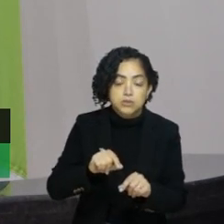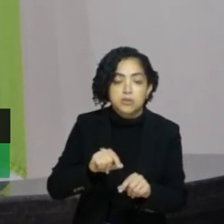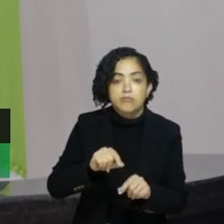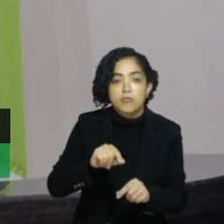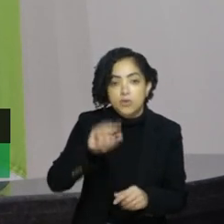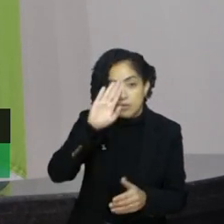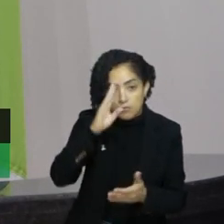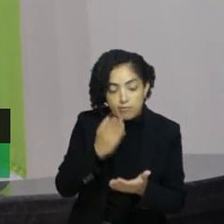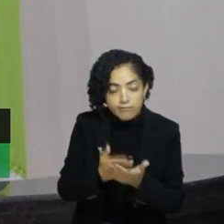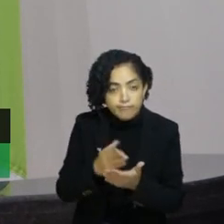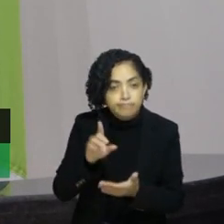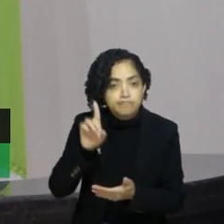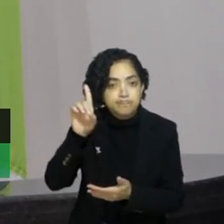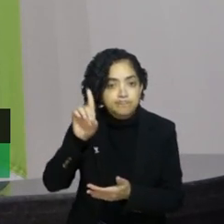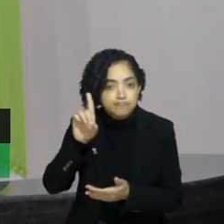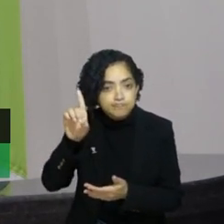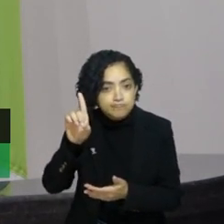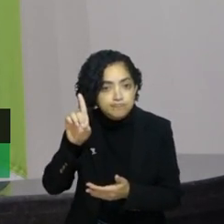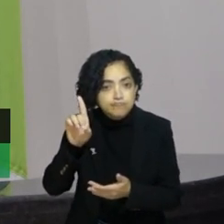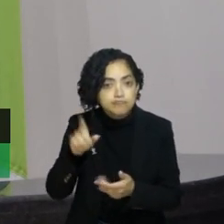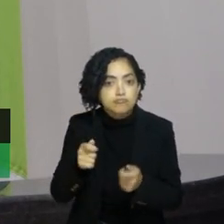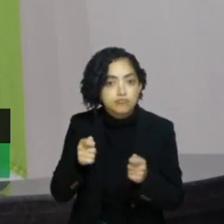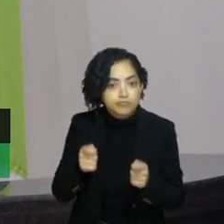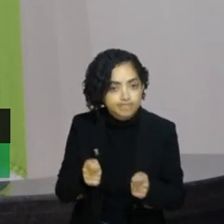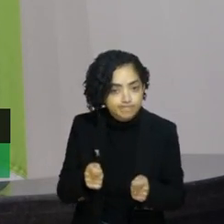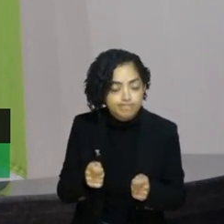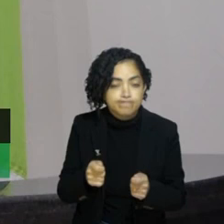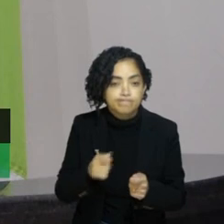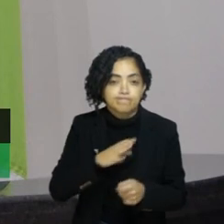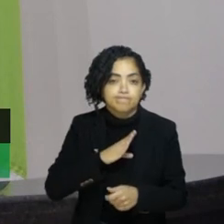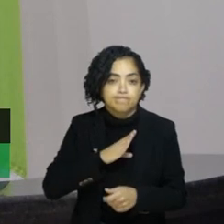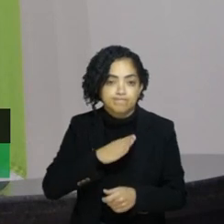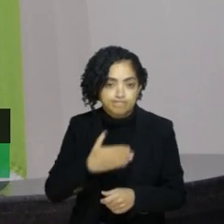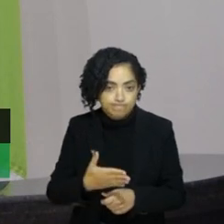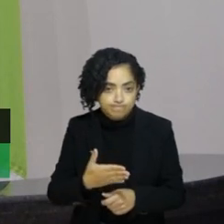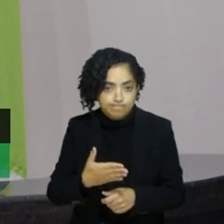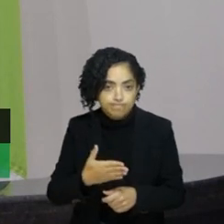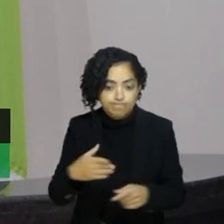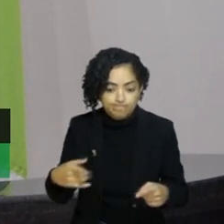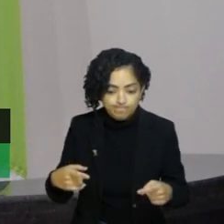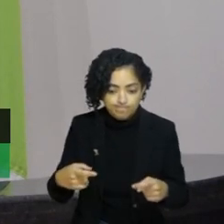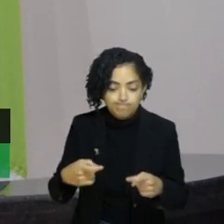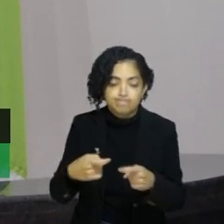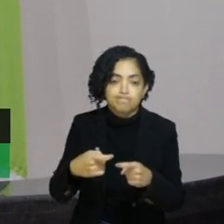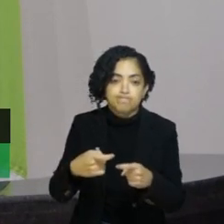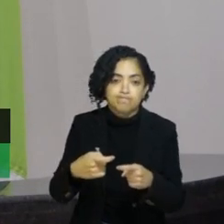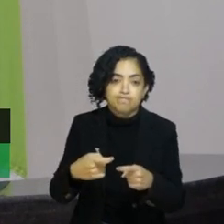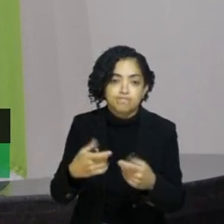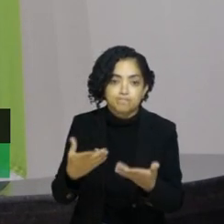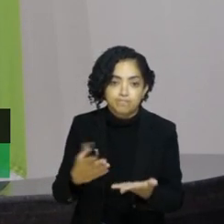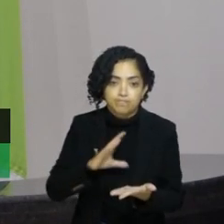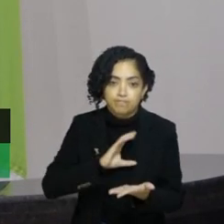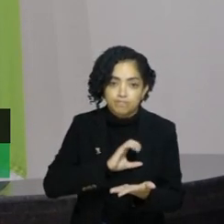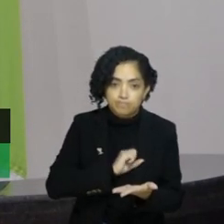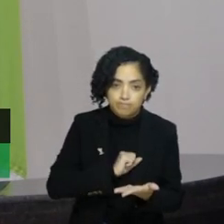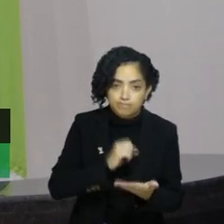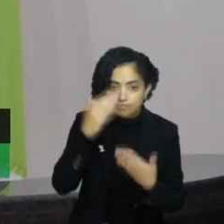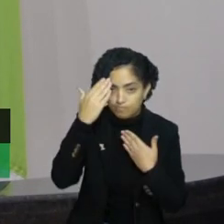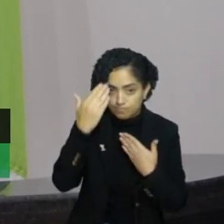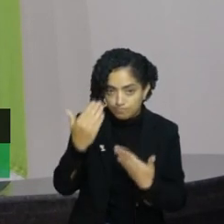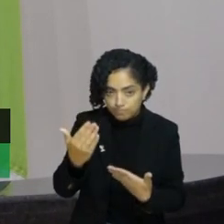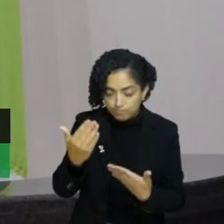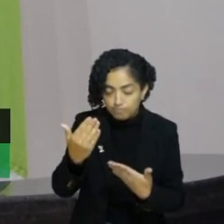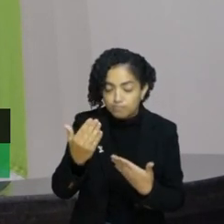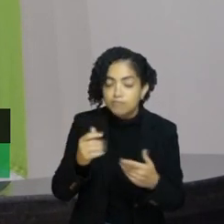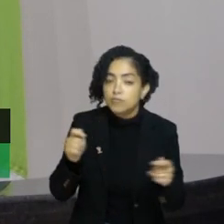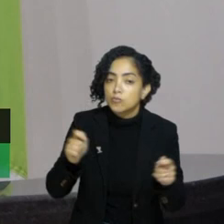sua referência para se manterem corajosos nessa batalha sem precedente. Meu amor e minha gratidão por nos